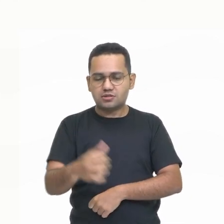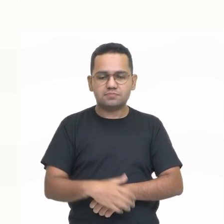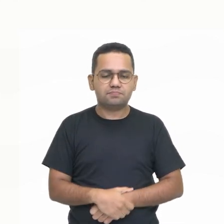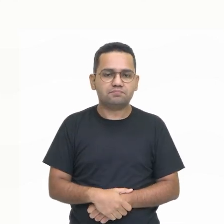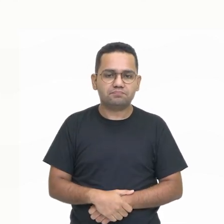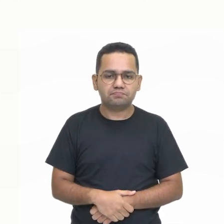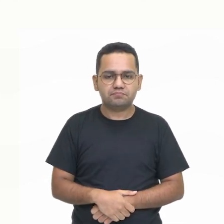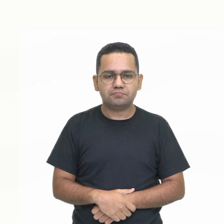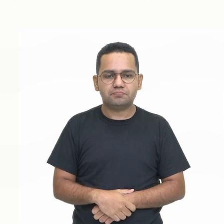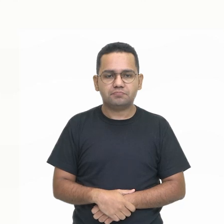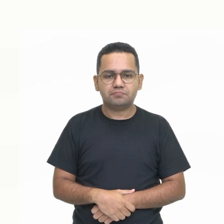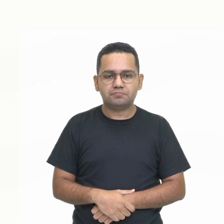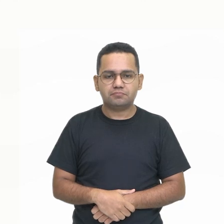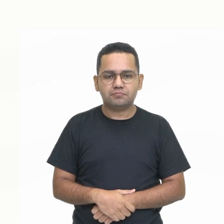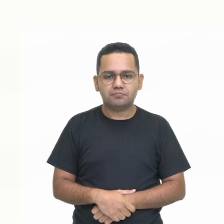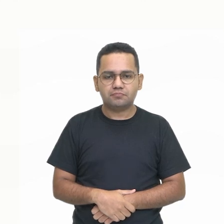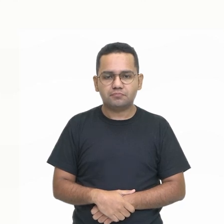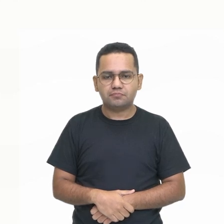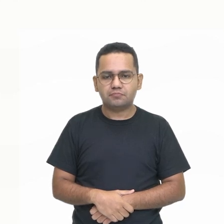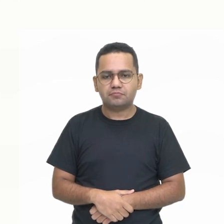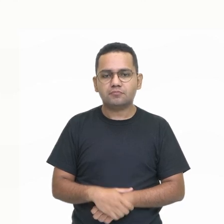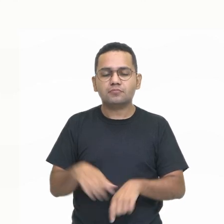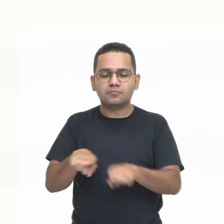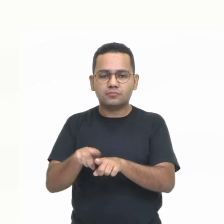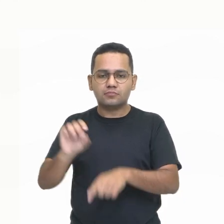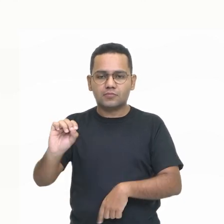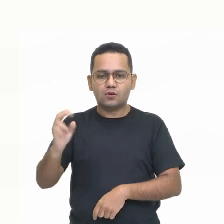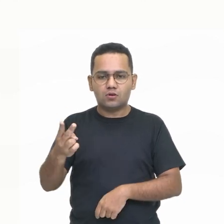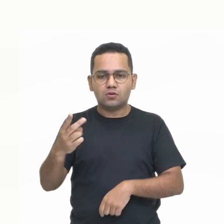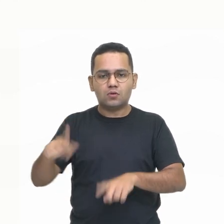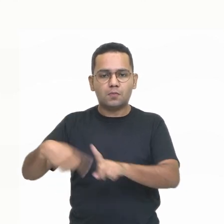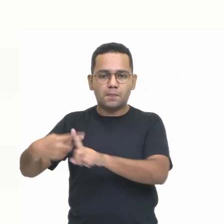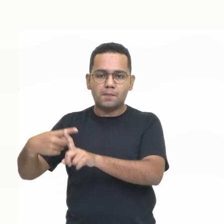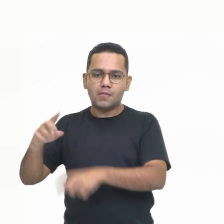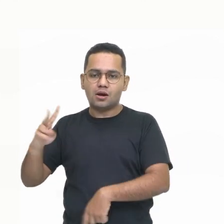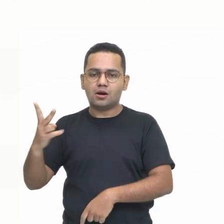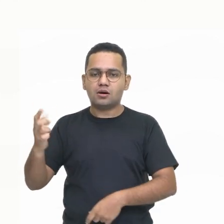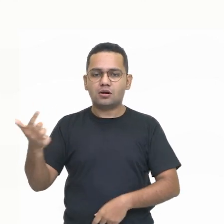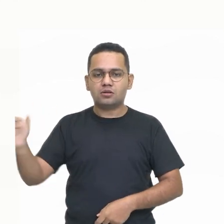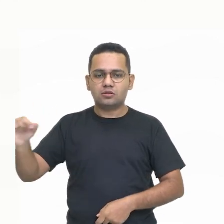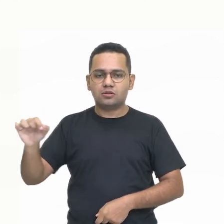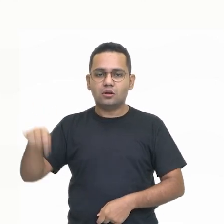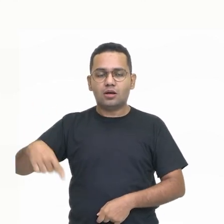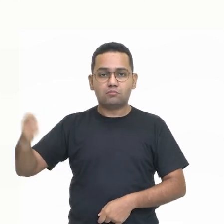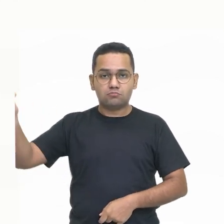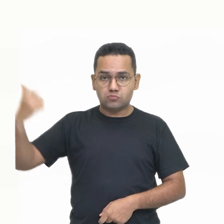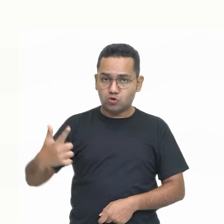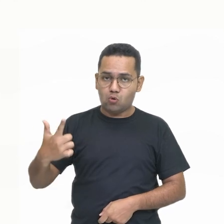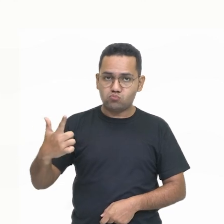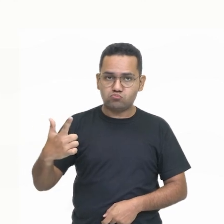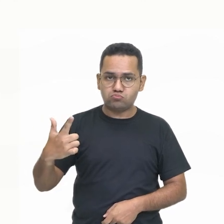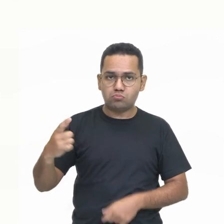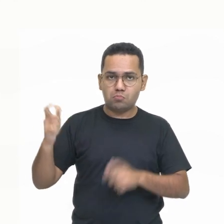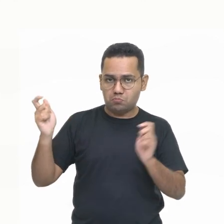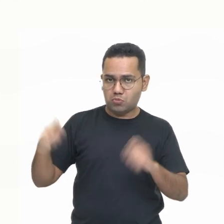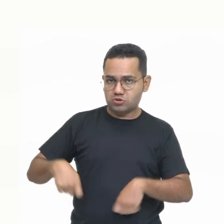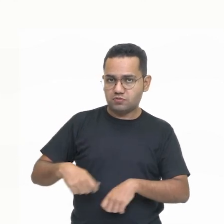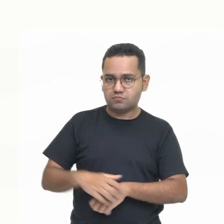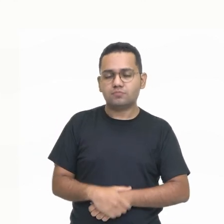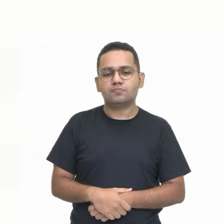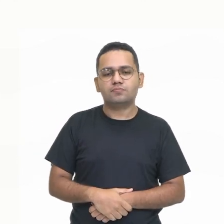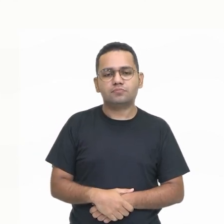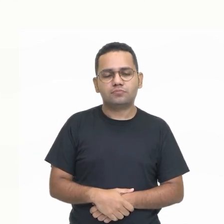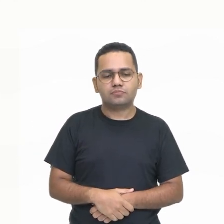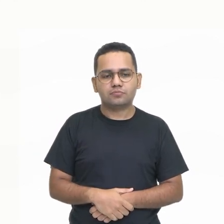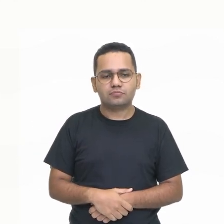C6H12O6, e também oxigênio, e também forma a água, tudo isso na presença da luz solar. Então, nós temos aí, a partir de